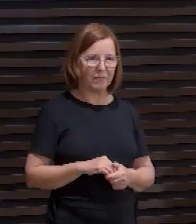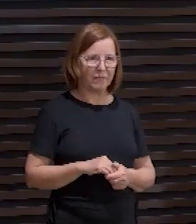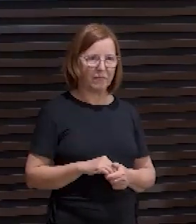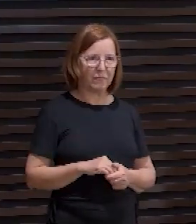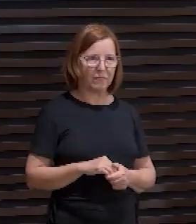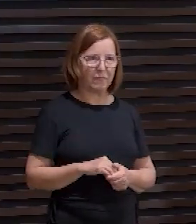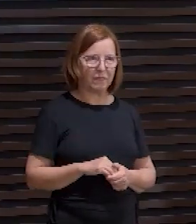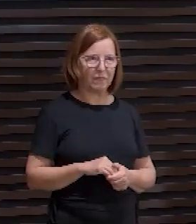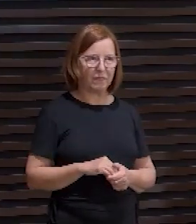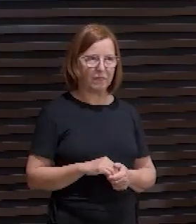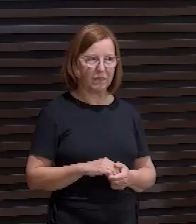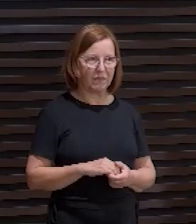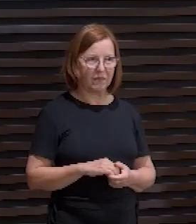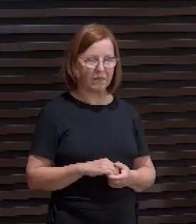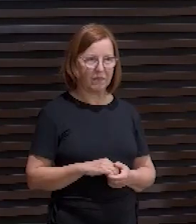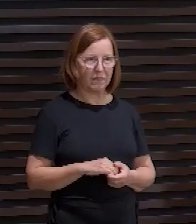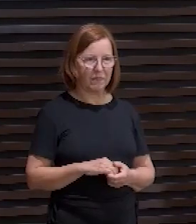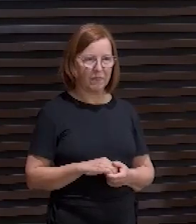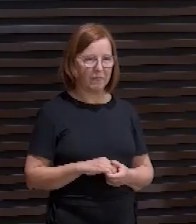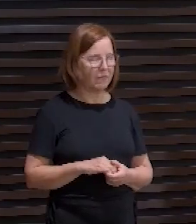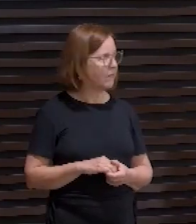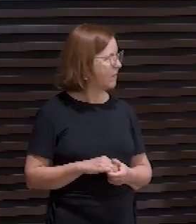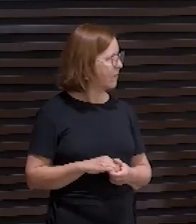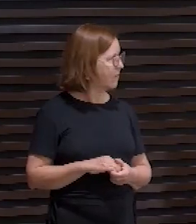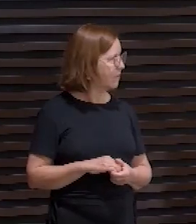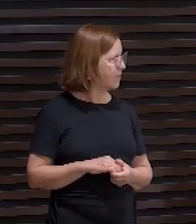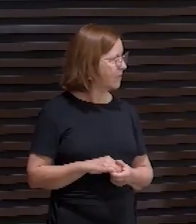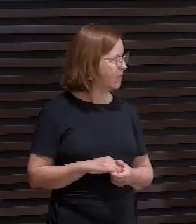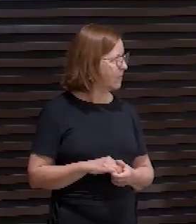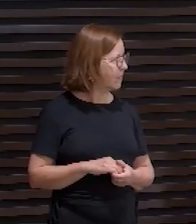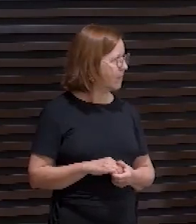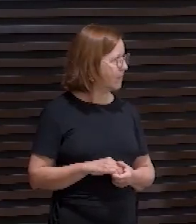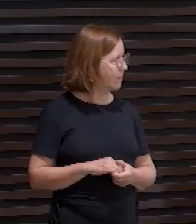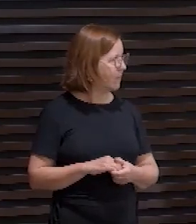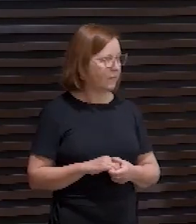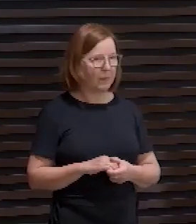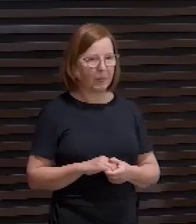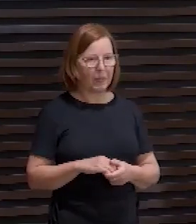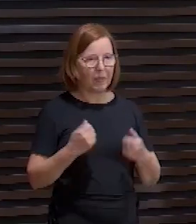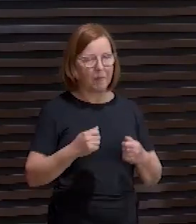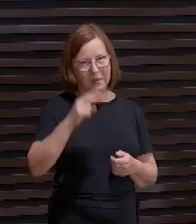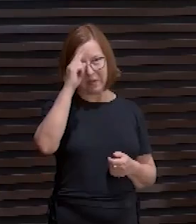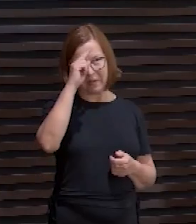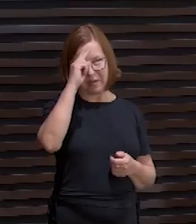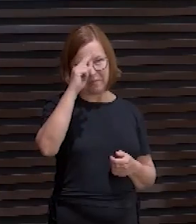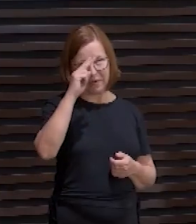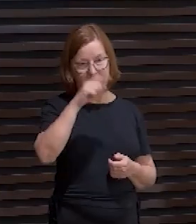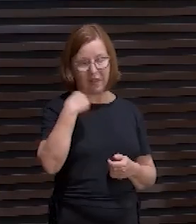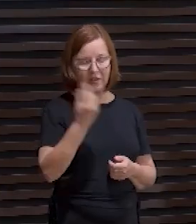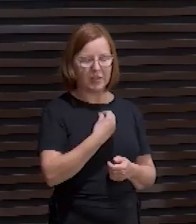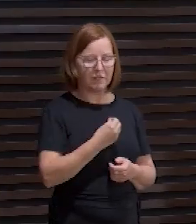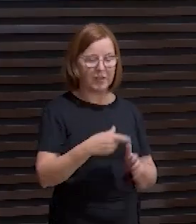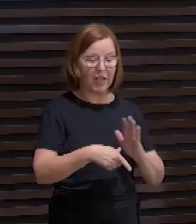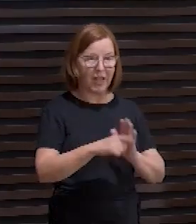Só o reconhecimento de quem éramos antes de termos sido alcançados pelo Senhor